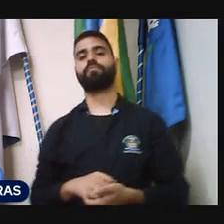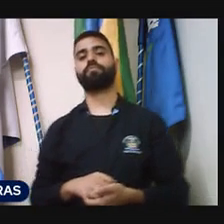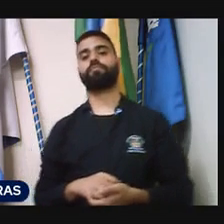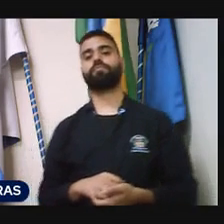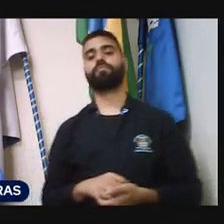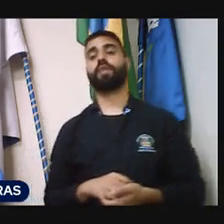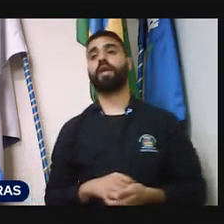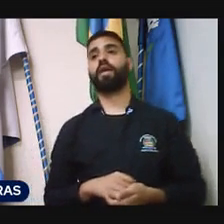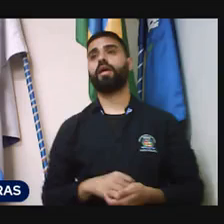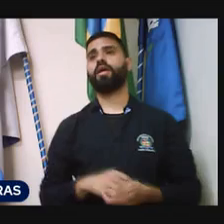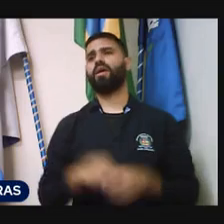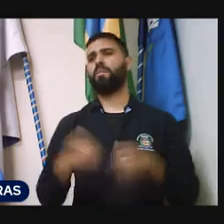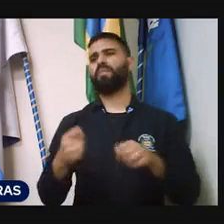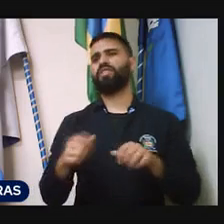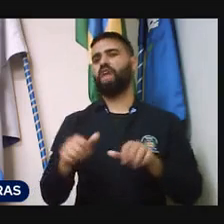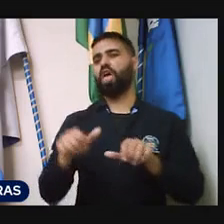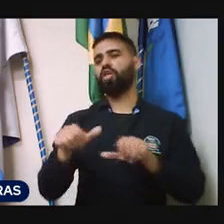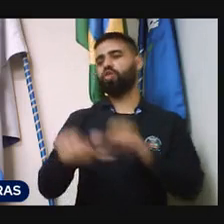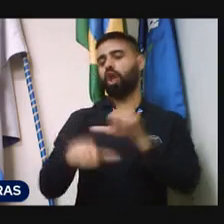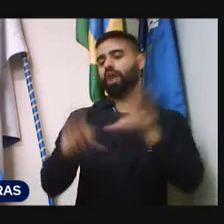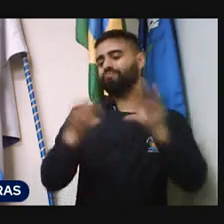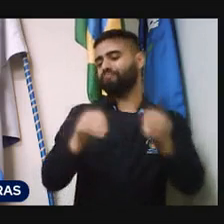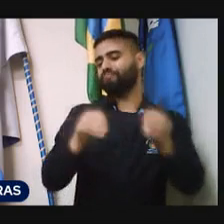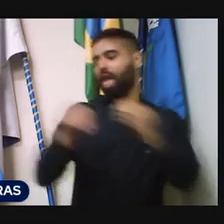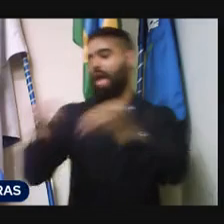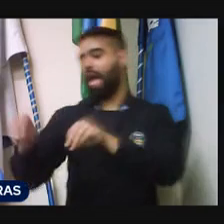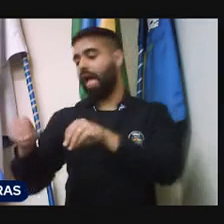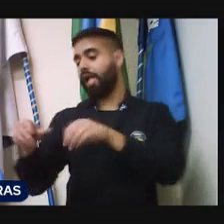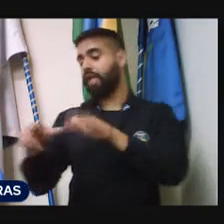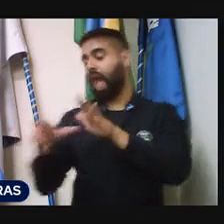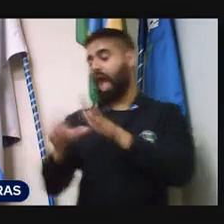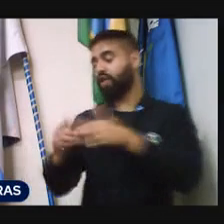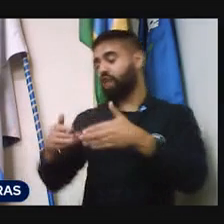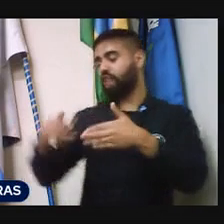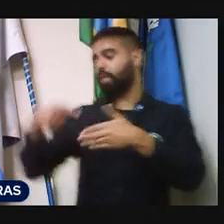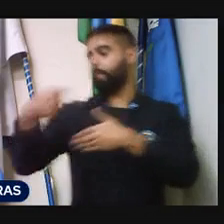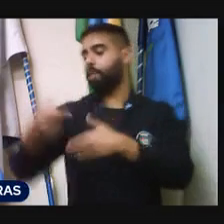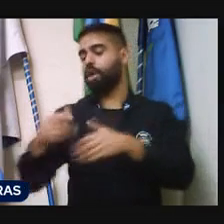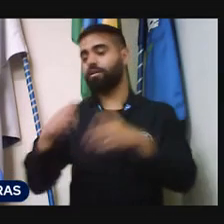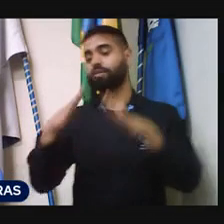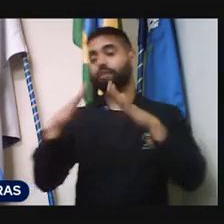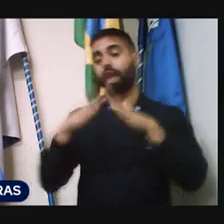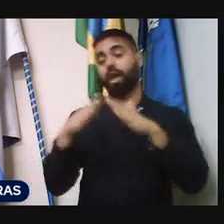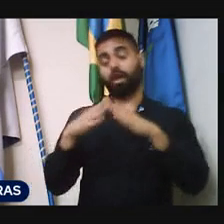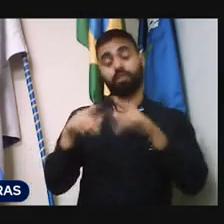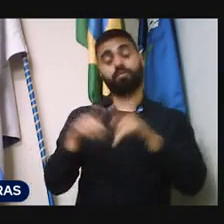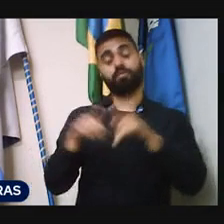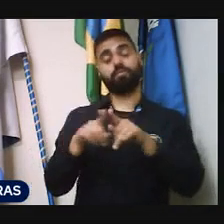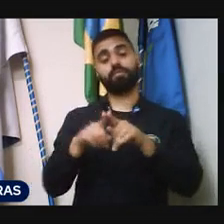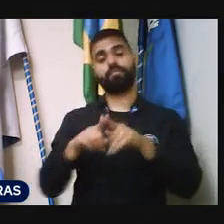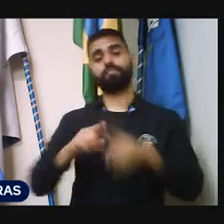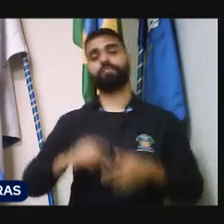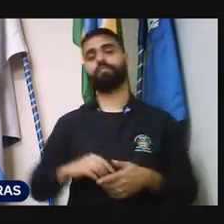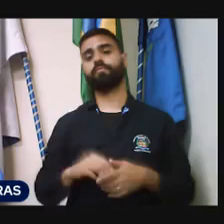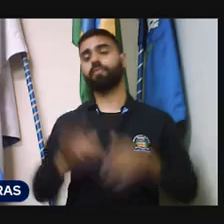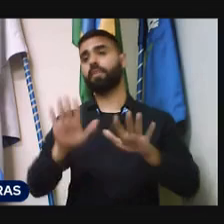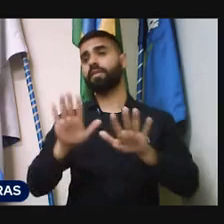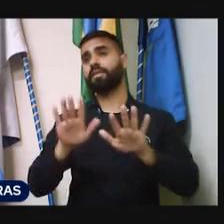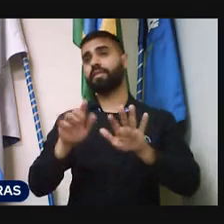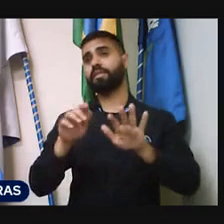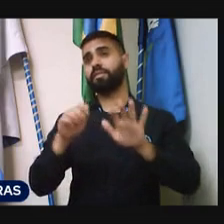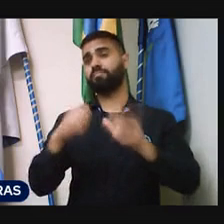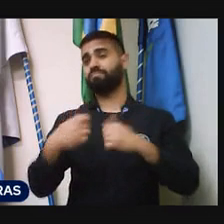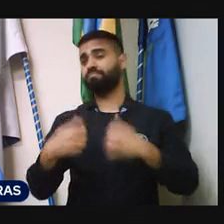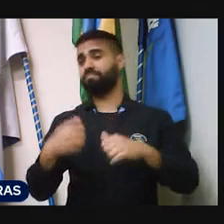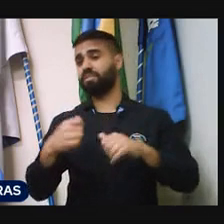posicionada um pouco antes ou um pouco depois da residência lá na qual também incomoda os moradores e ela tem que